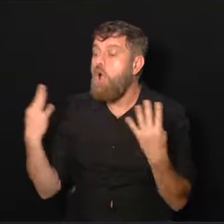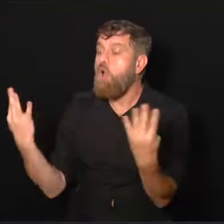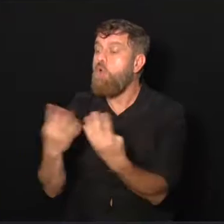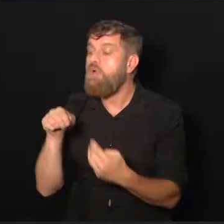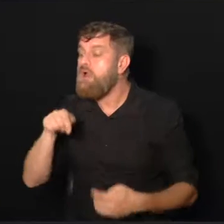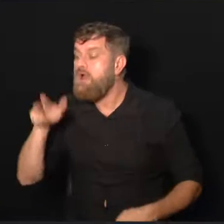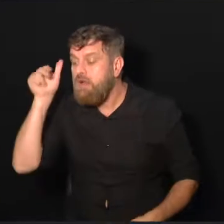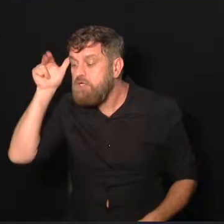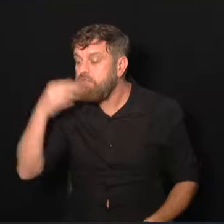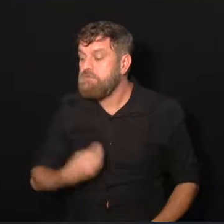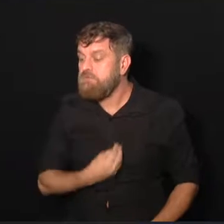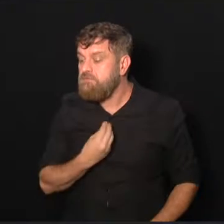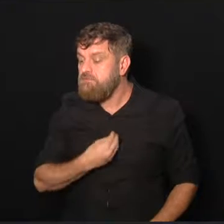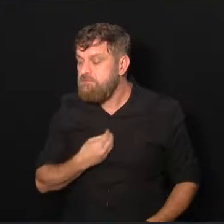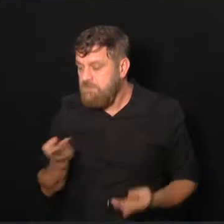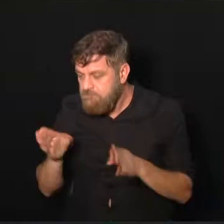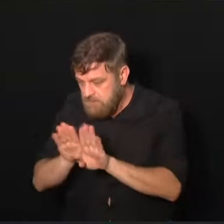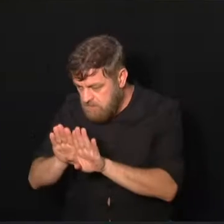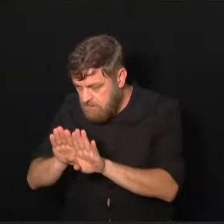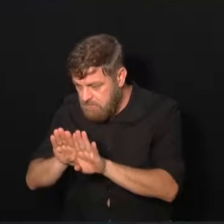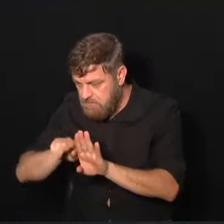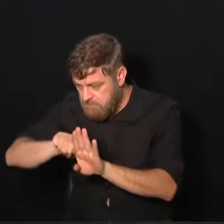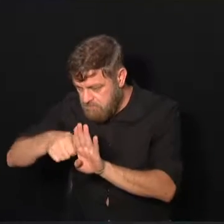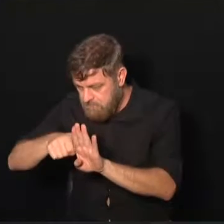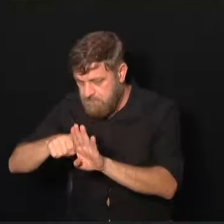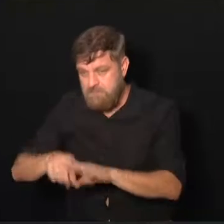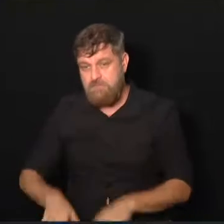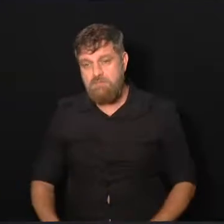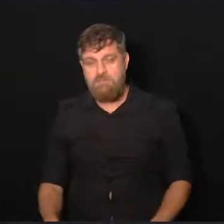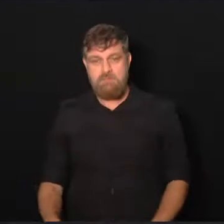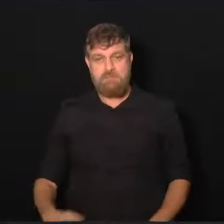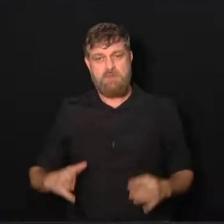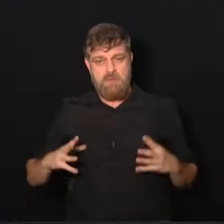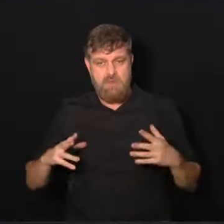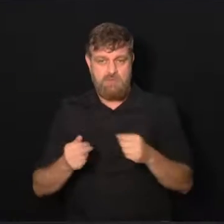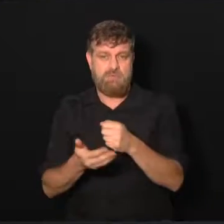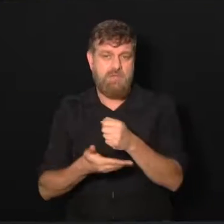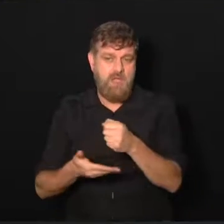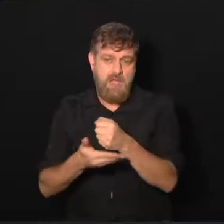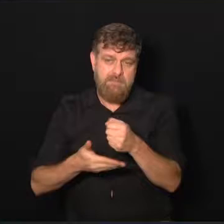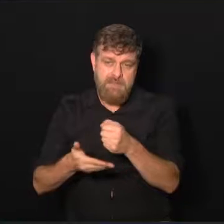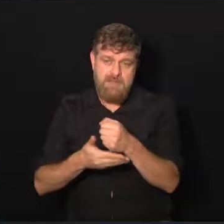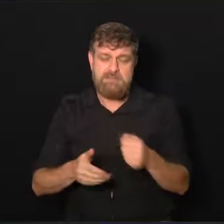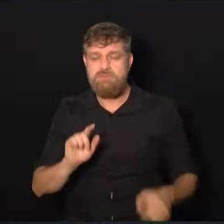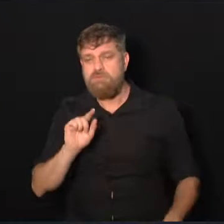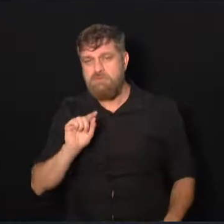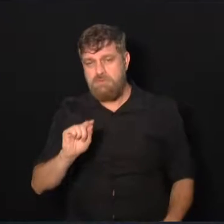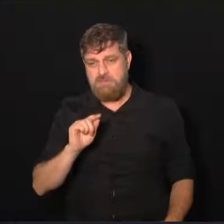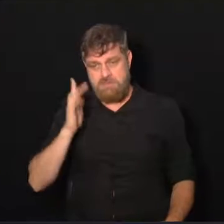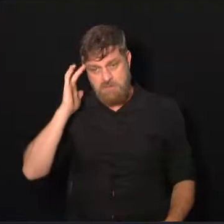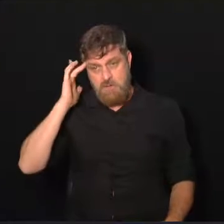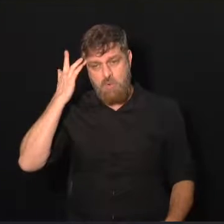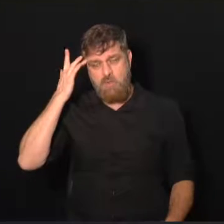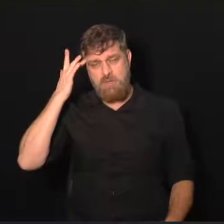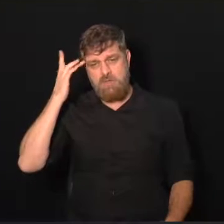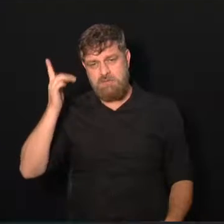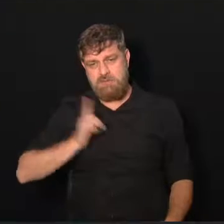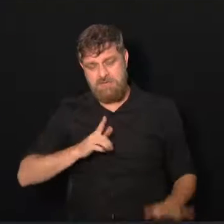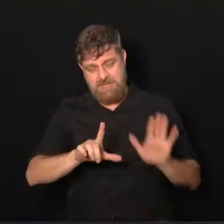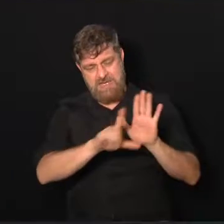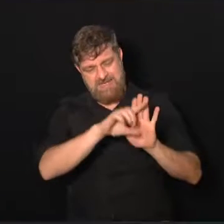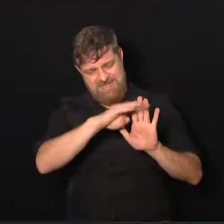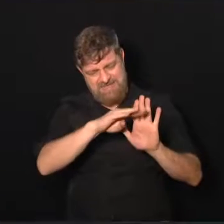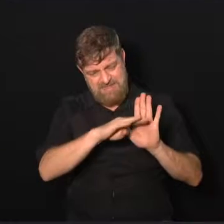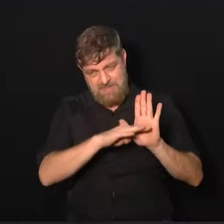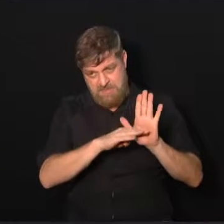animal, entendeu? Então, eu acho que tudo parte desse princípio, entendeu? Acho que a legislação que o